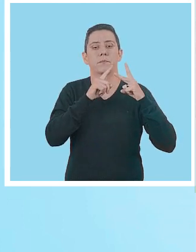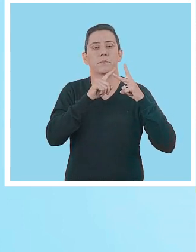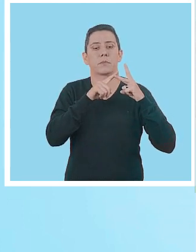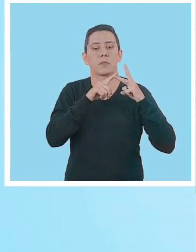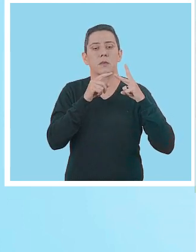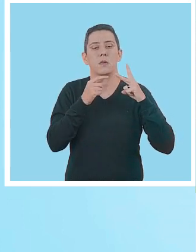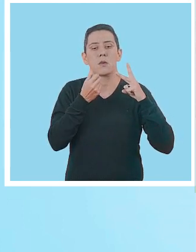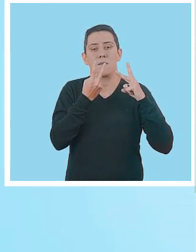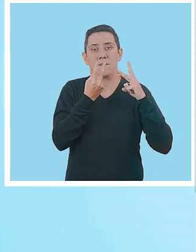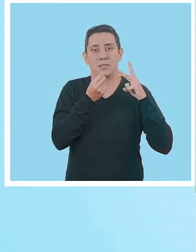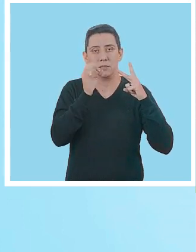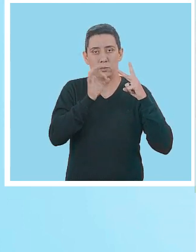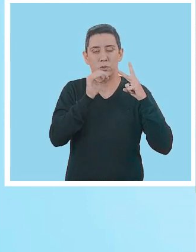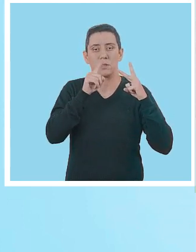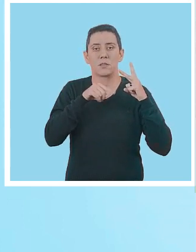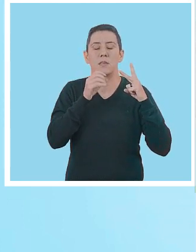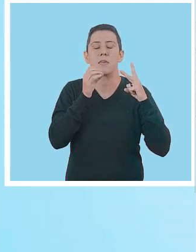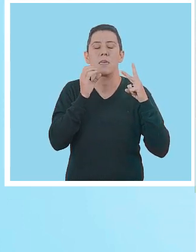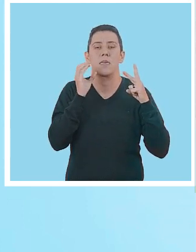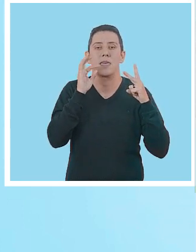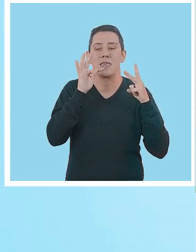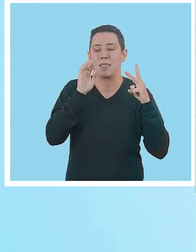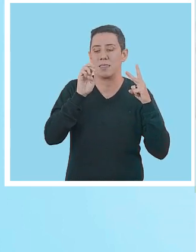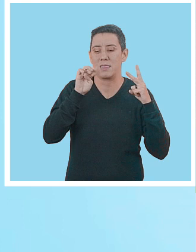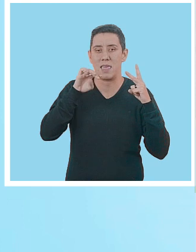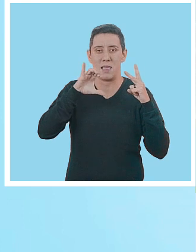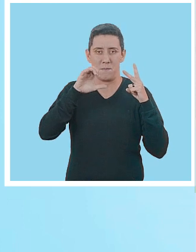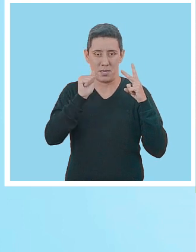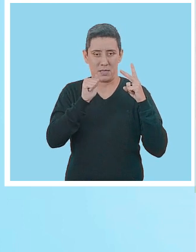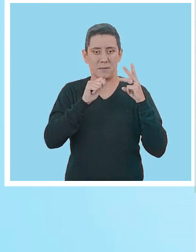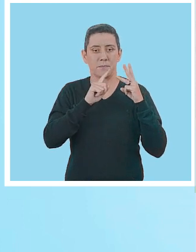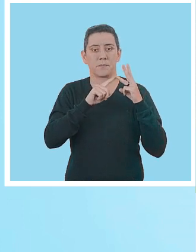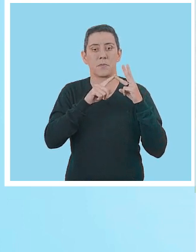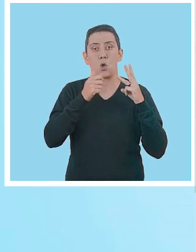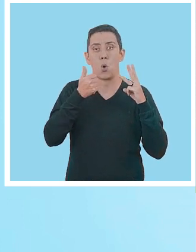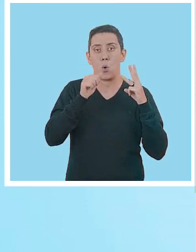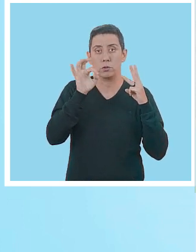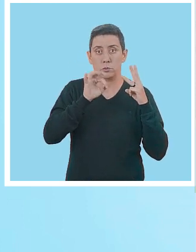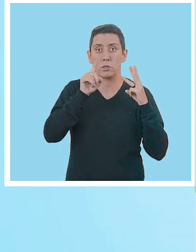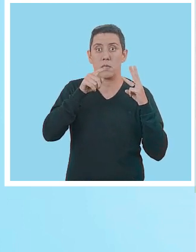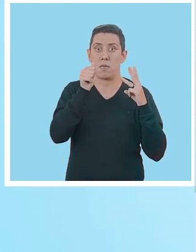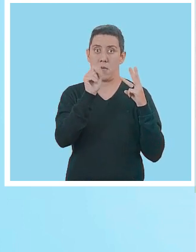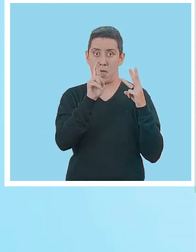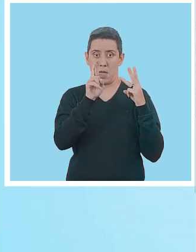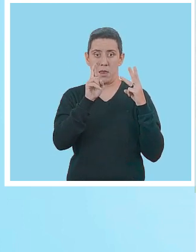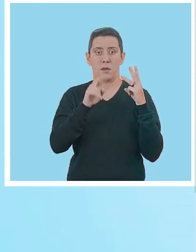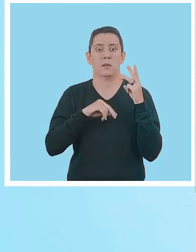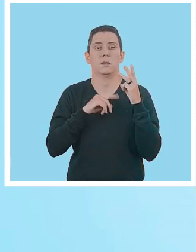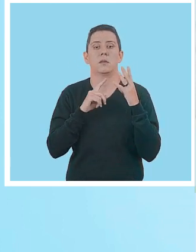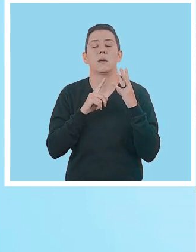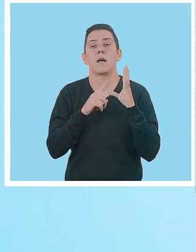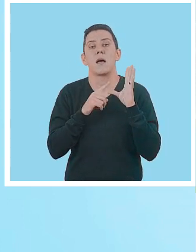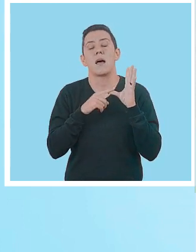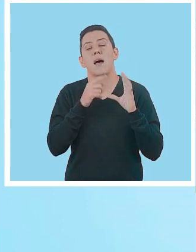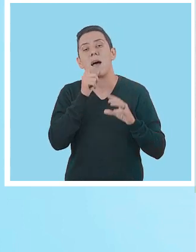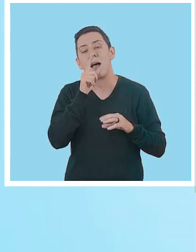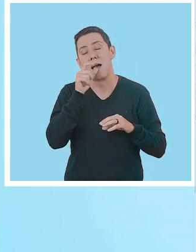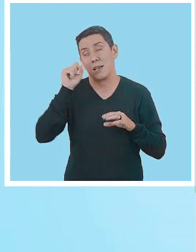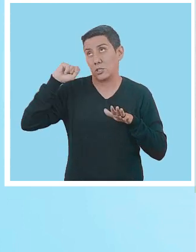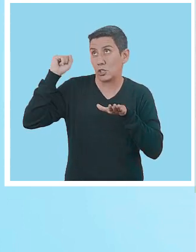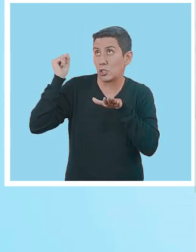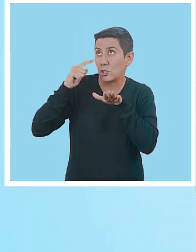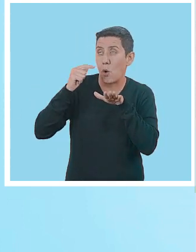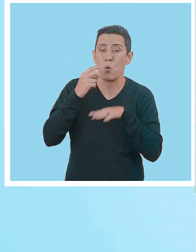onze por cento eólicas que tiveram grande crescimento nos últimos anos e Solares a em dois por cento